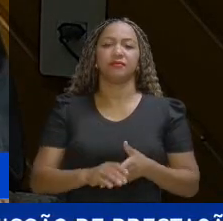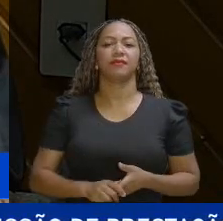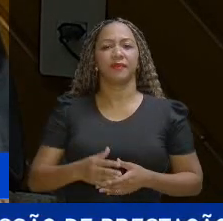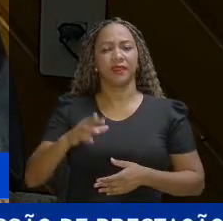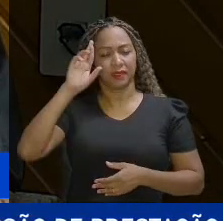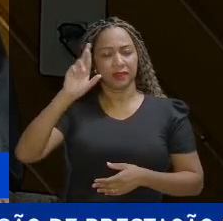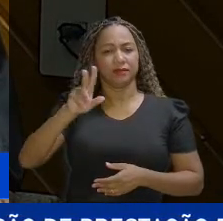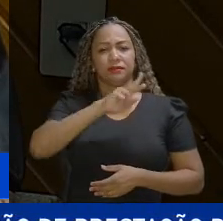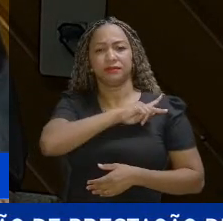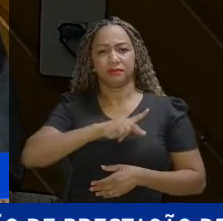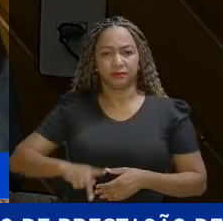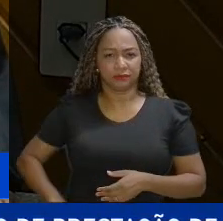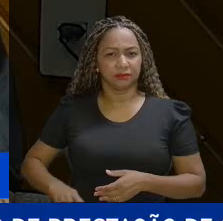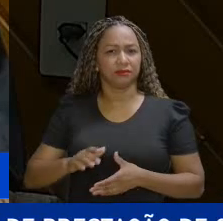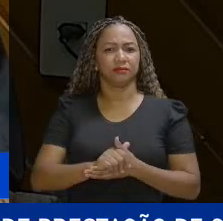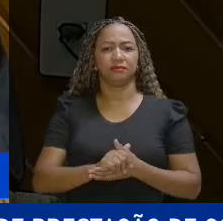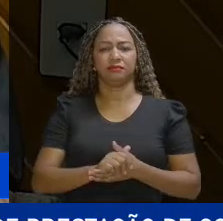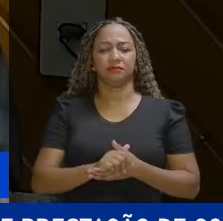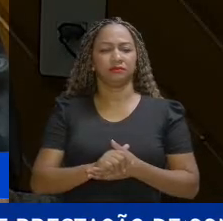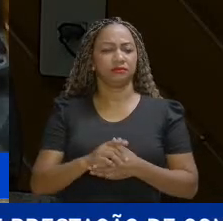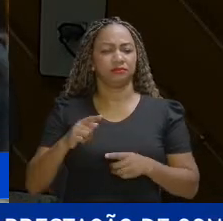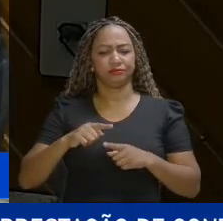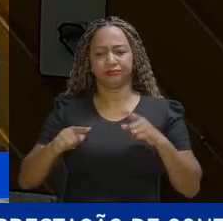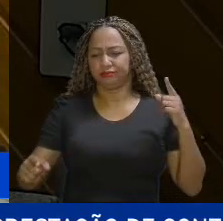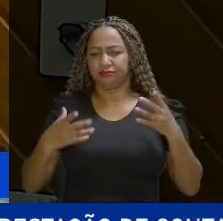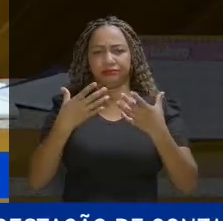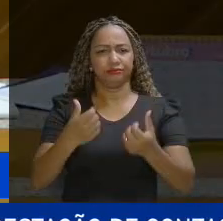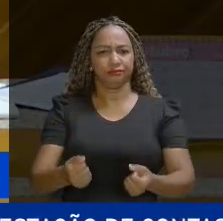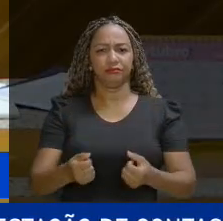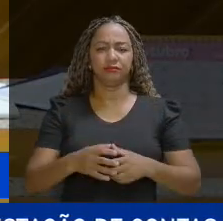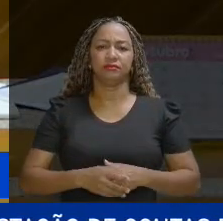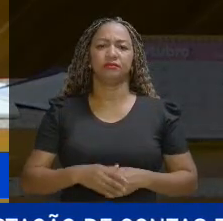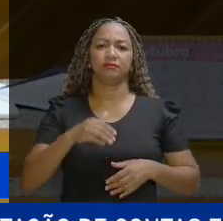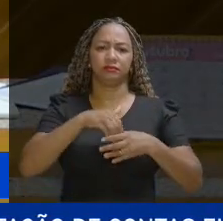senhor presidente, indefiro o pedido de regularização. É como voto.